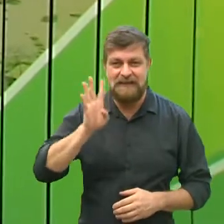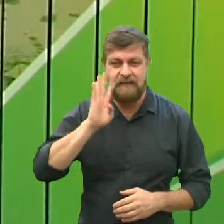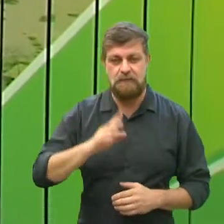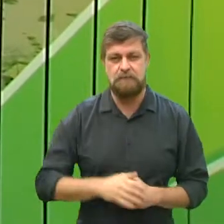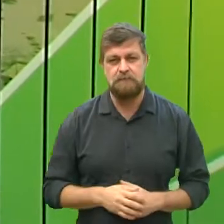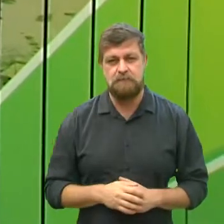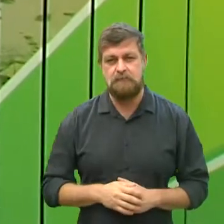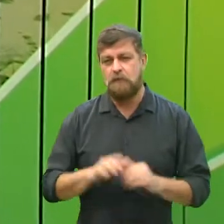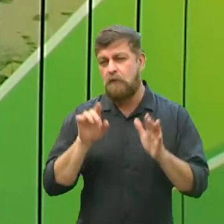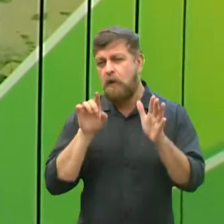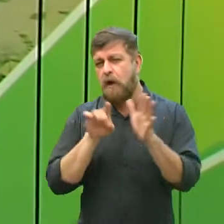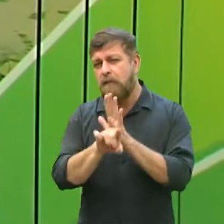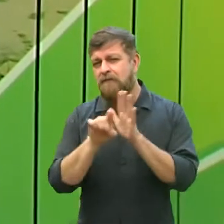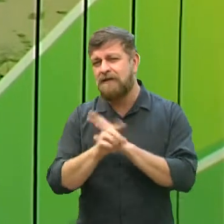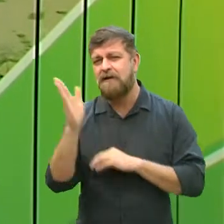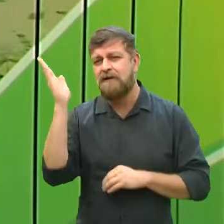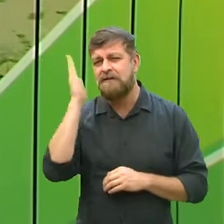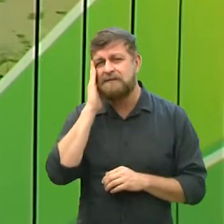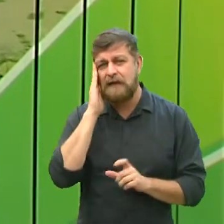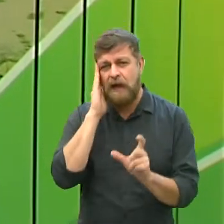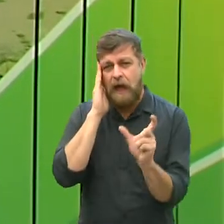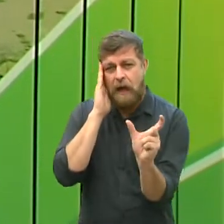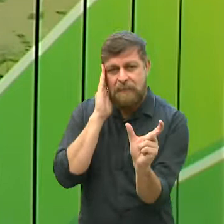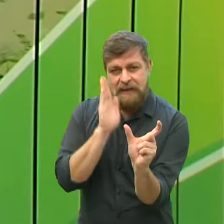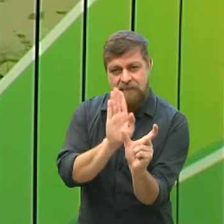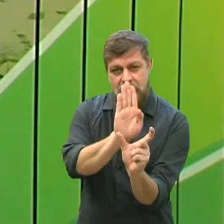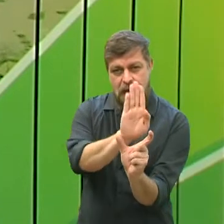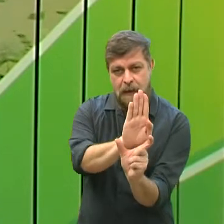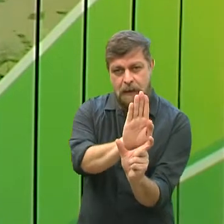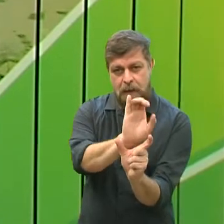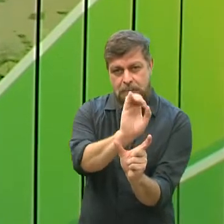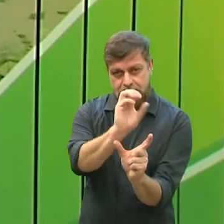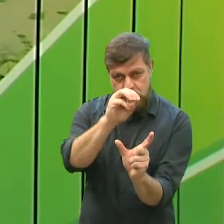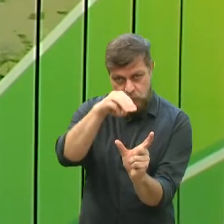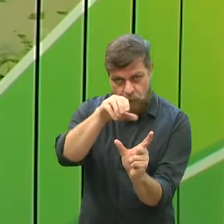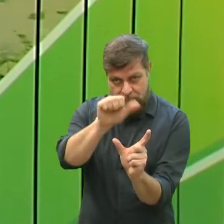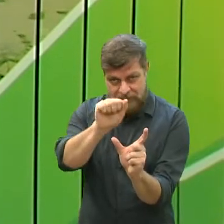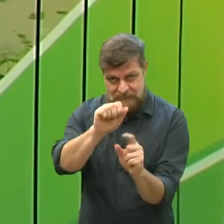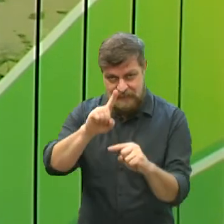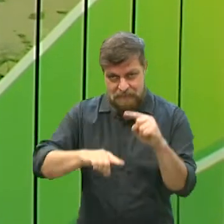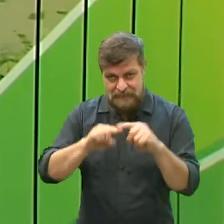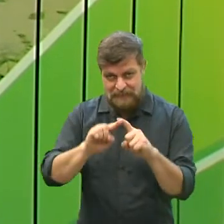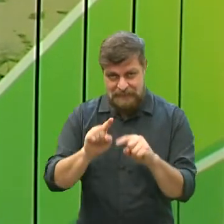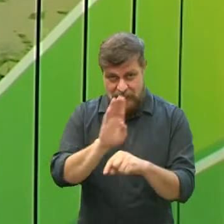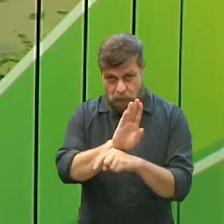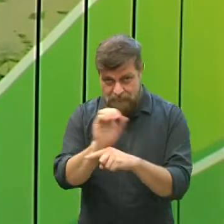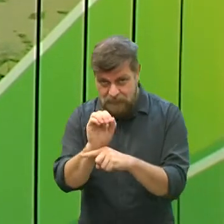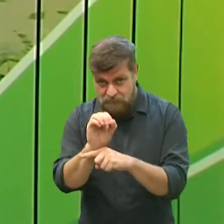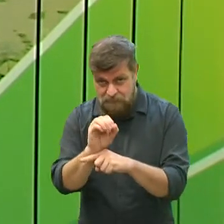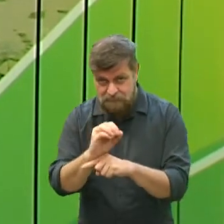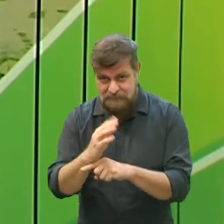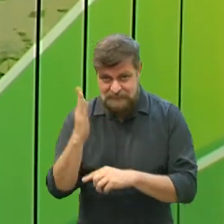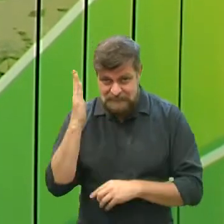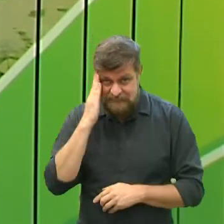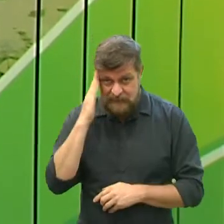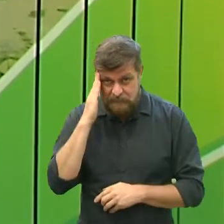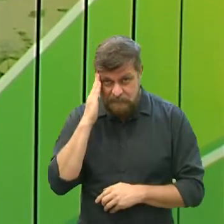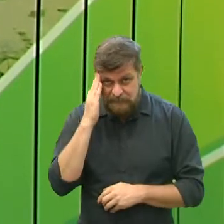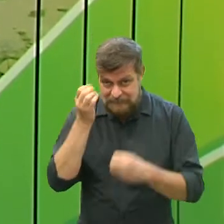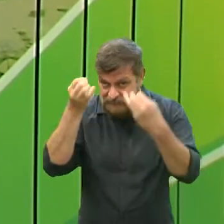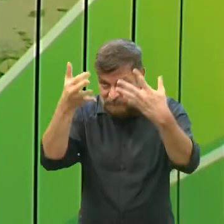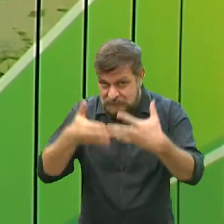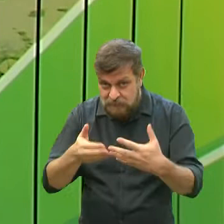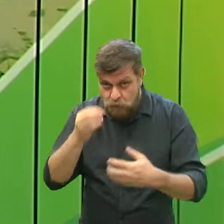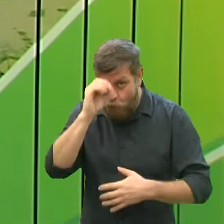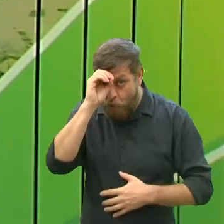Eu vou começar te perguntando se você sabe o que é biomassa. Já sei, já ouviu falar, mas não sabe definir muito bem, né? Então vamos